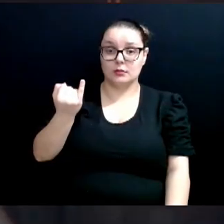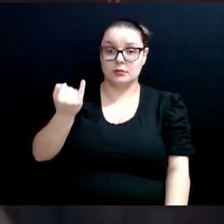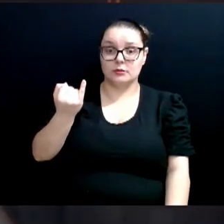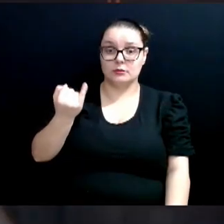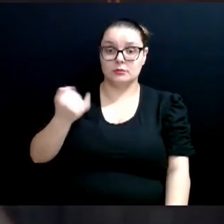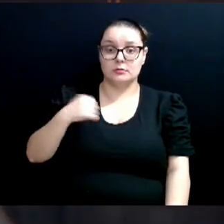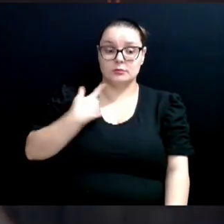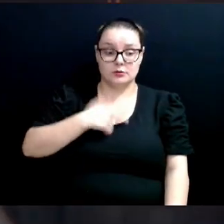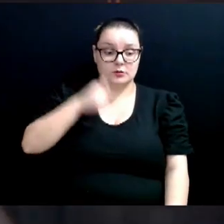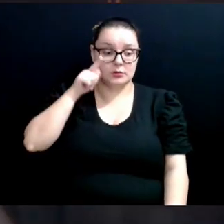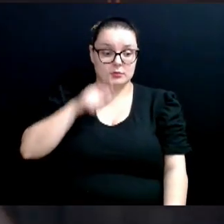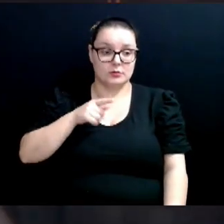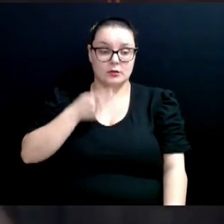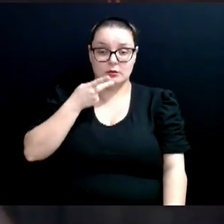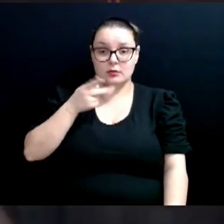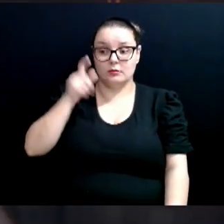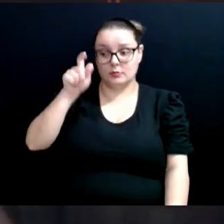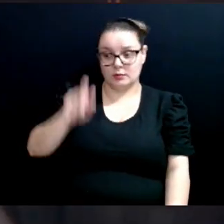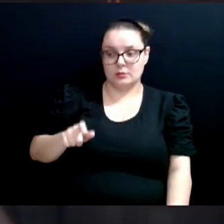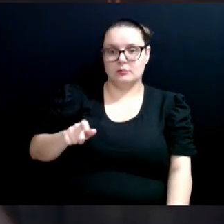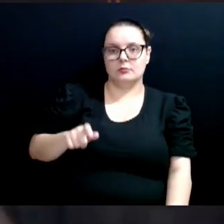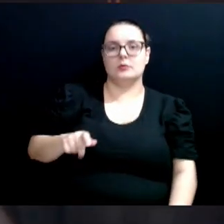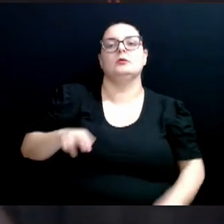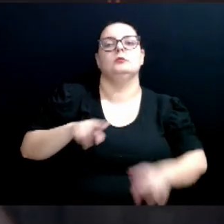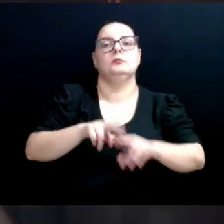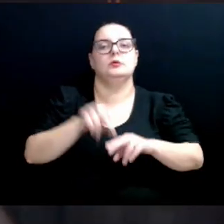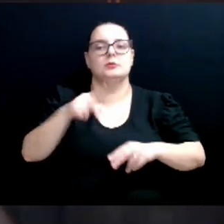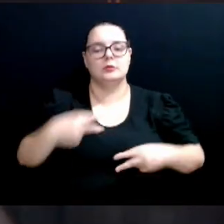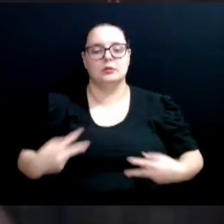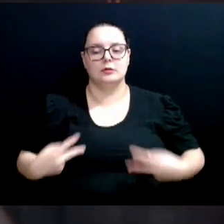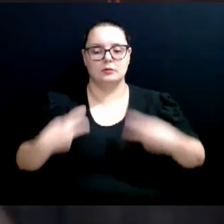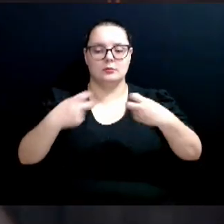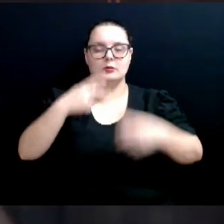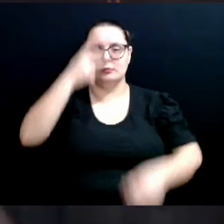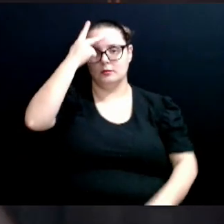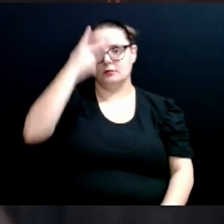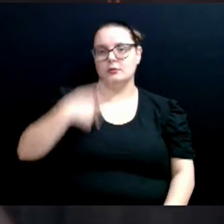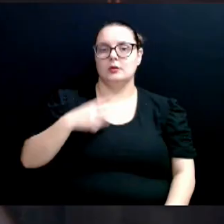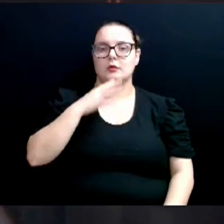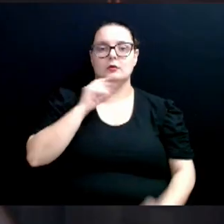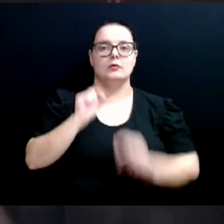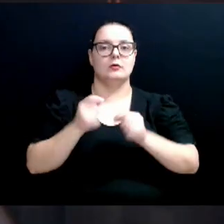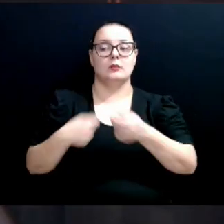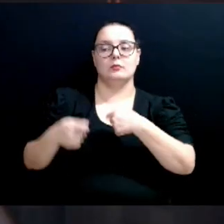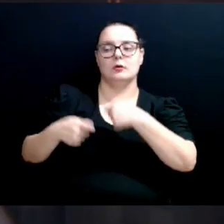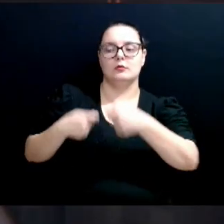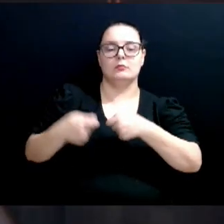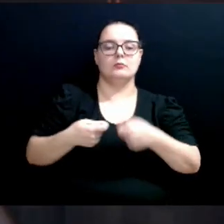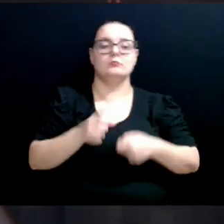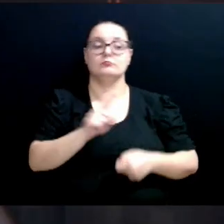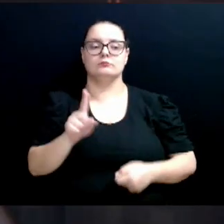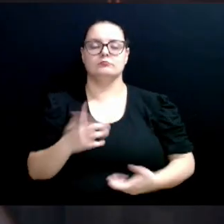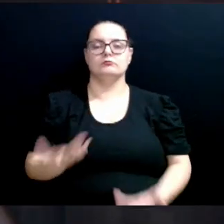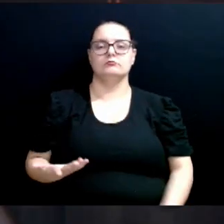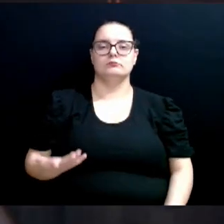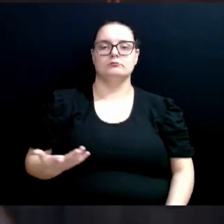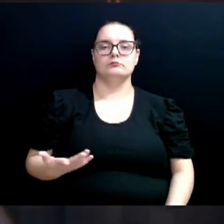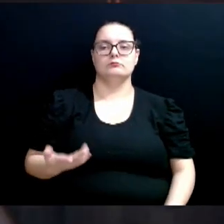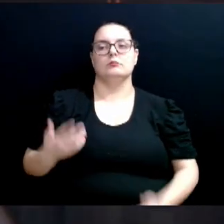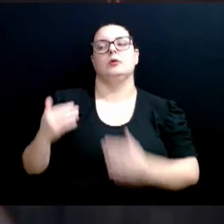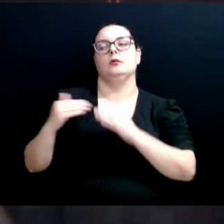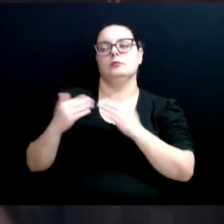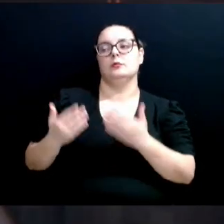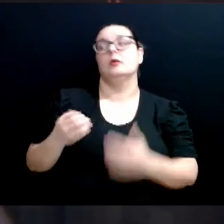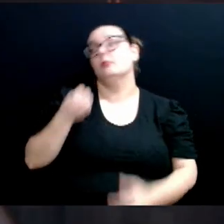ao outro, e por isso que é muito importante o autoconhecimento aqui, da gente saber o que eu negocio, o que eu não negocio nas relações. Boa. Então, quando eu